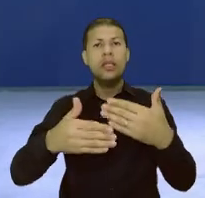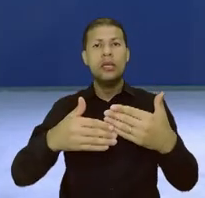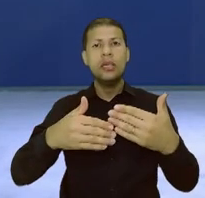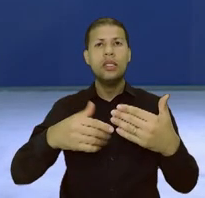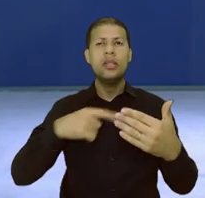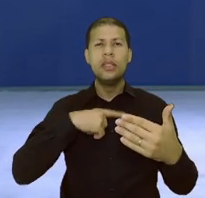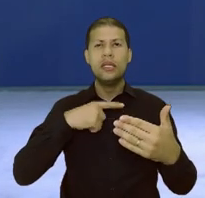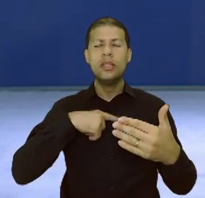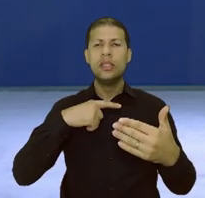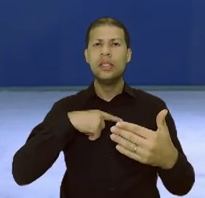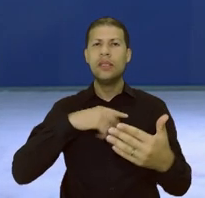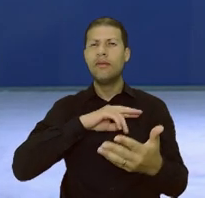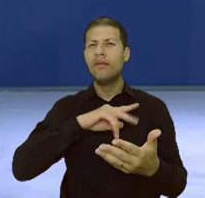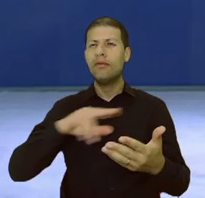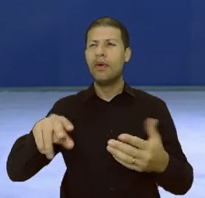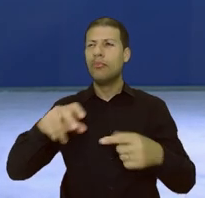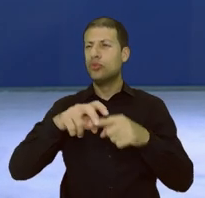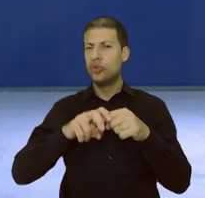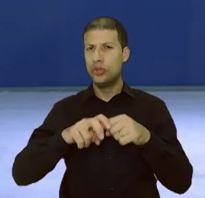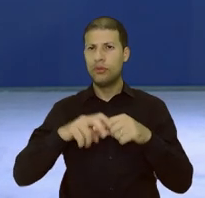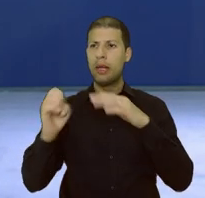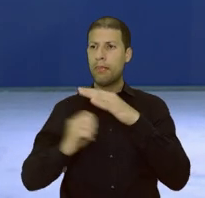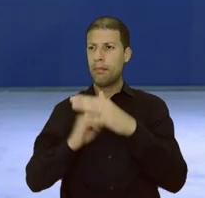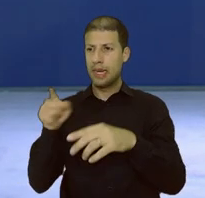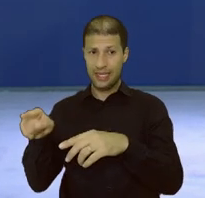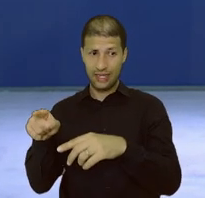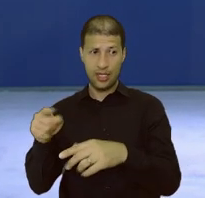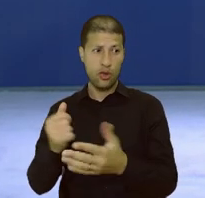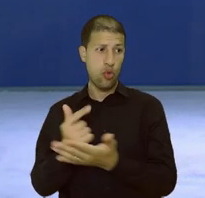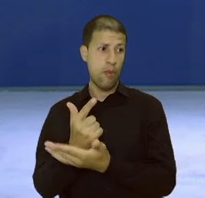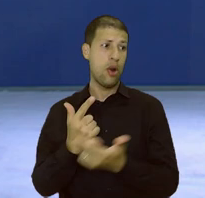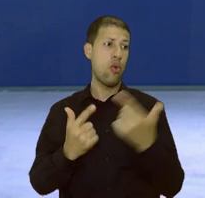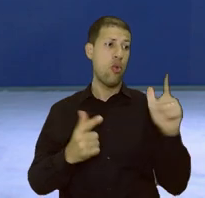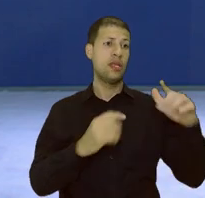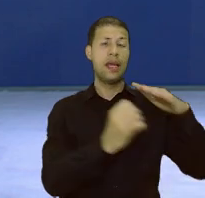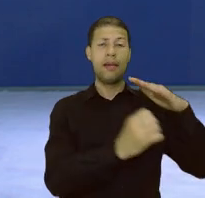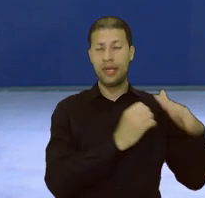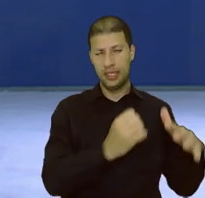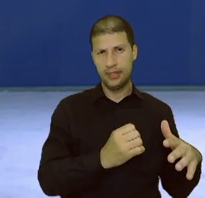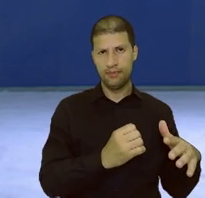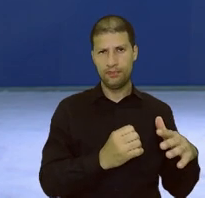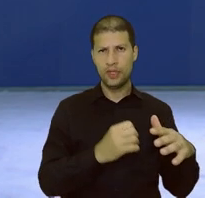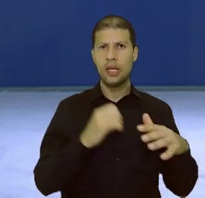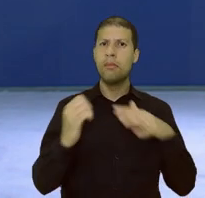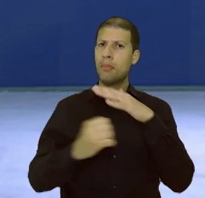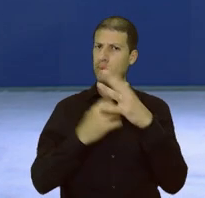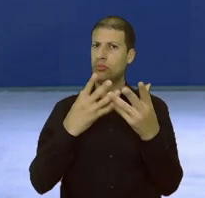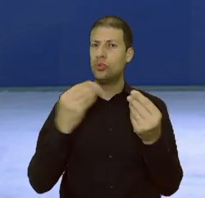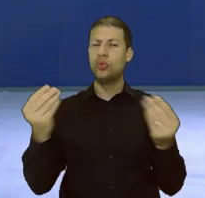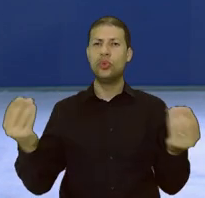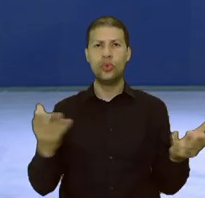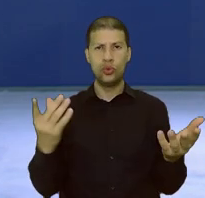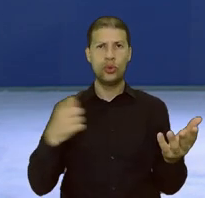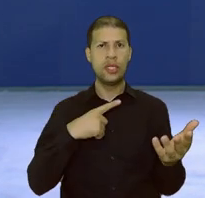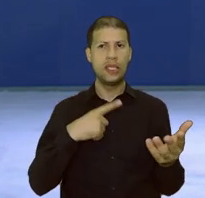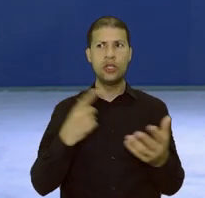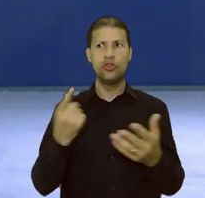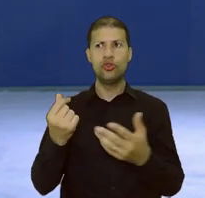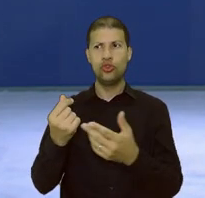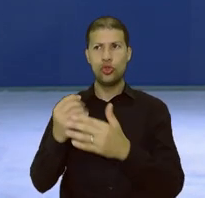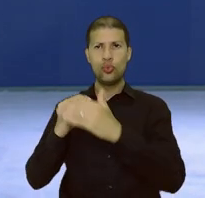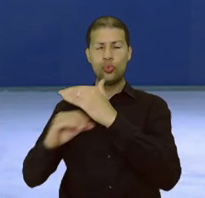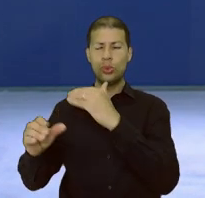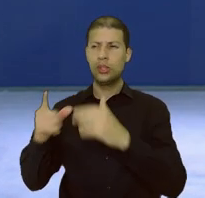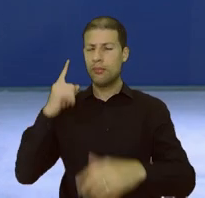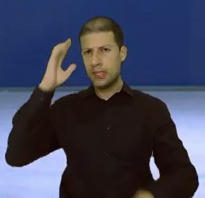razões para empresas comprarem em outras empresas essa tecnologia é muitas empresas hoje elas estão elas estão capitalizadas elas estão se perguntando muito